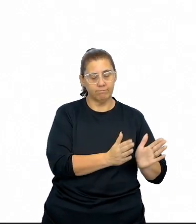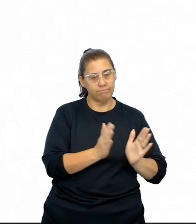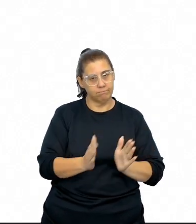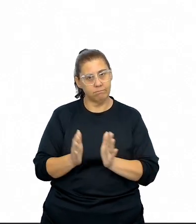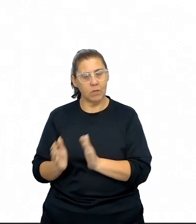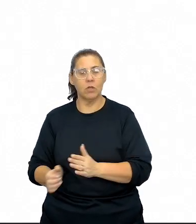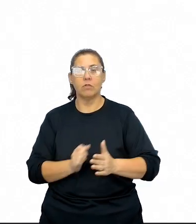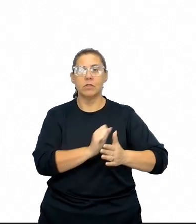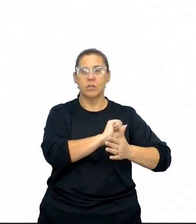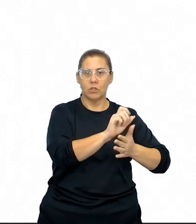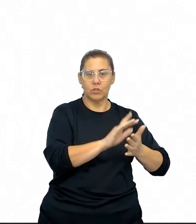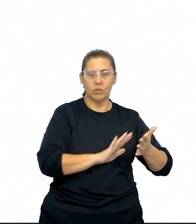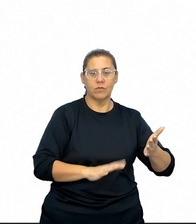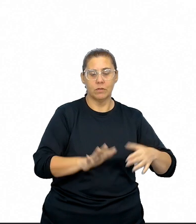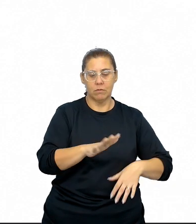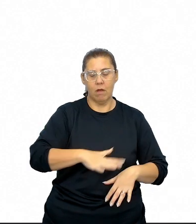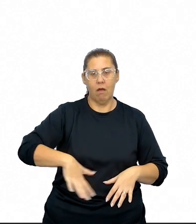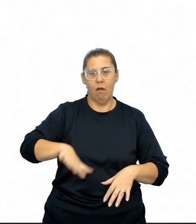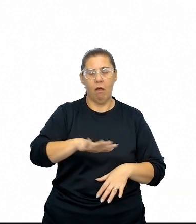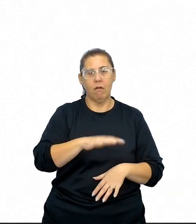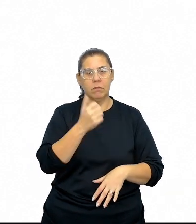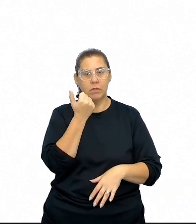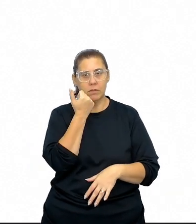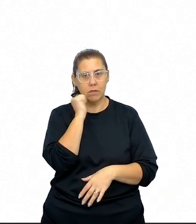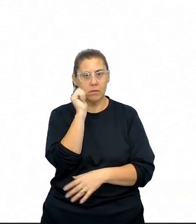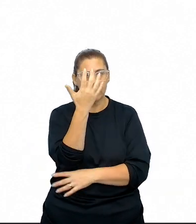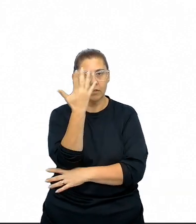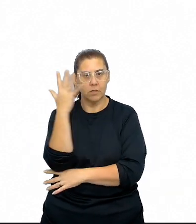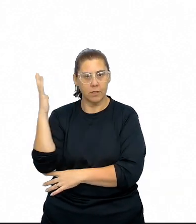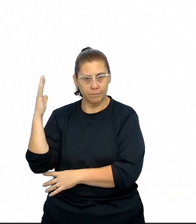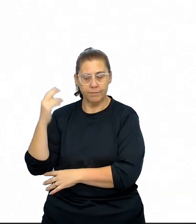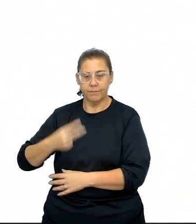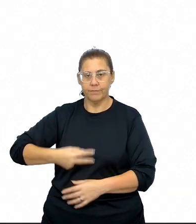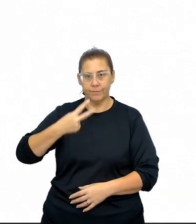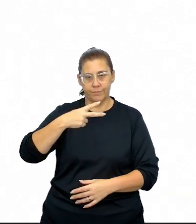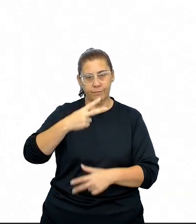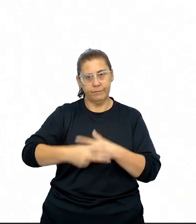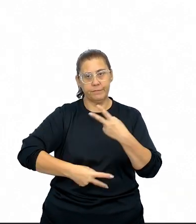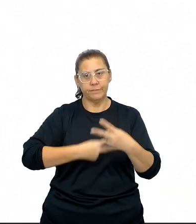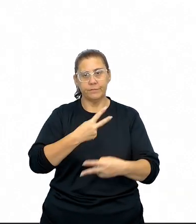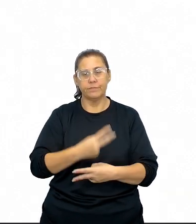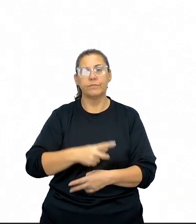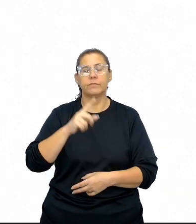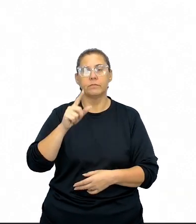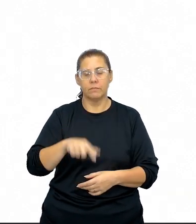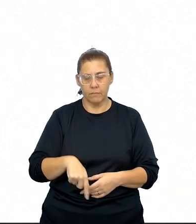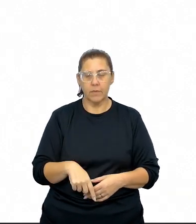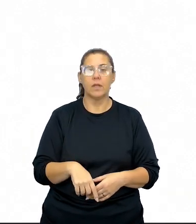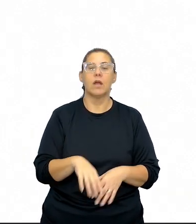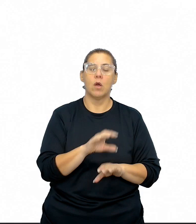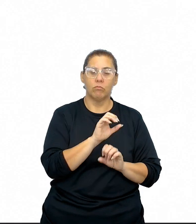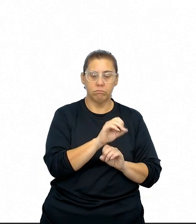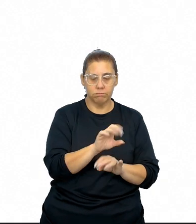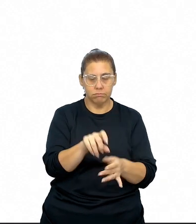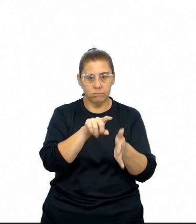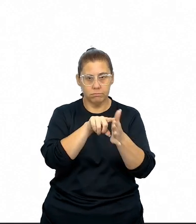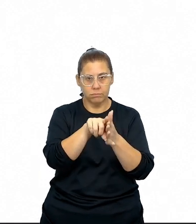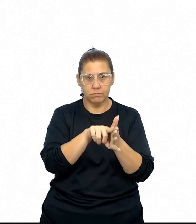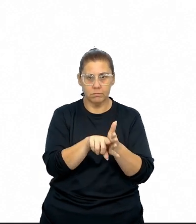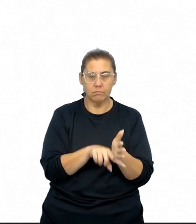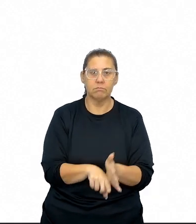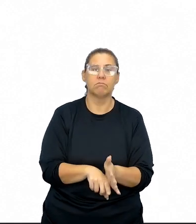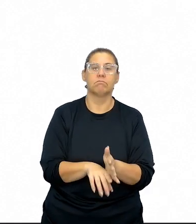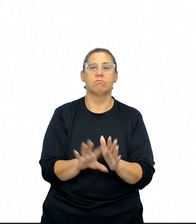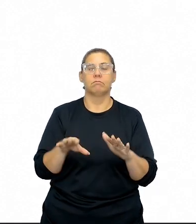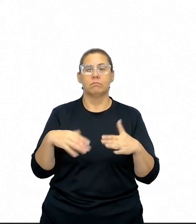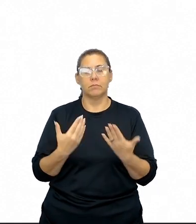de atividades da área das ciências da natureza no segundo bimestre é o ensino por investigação.